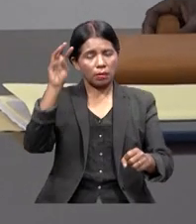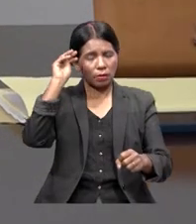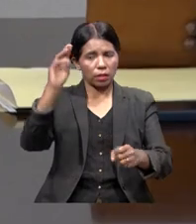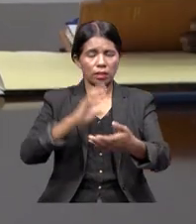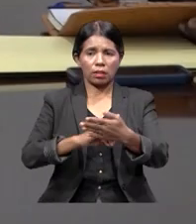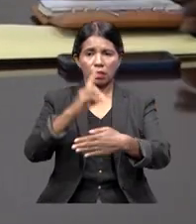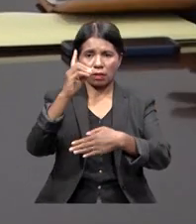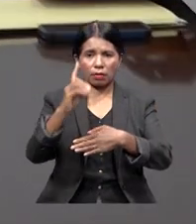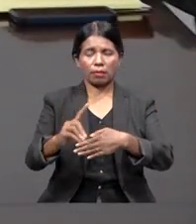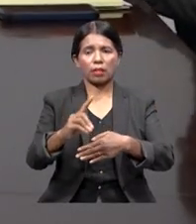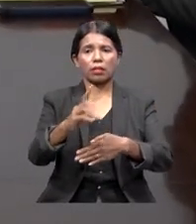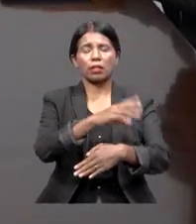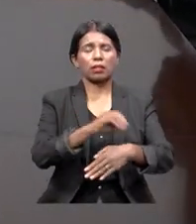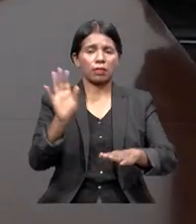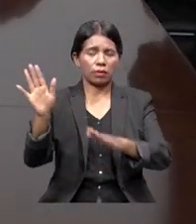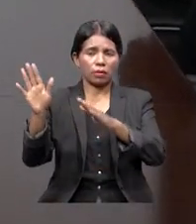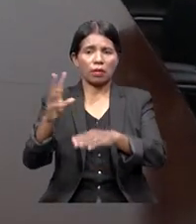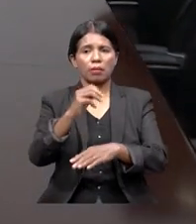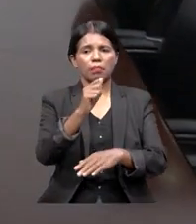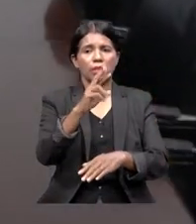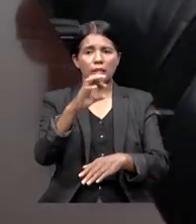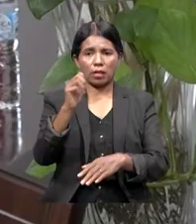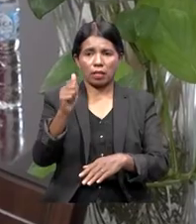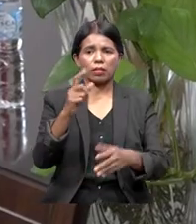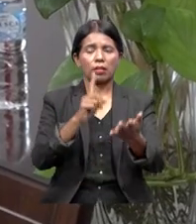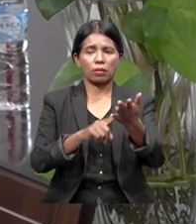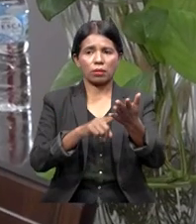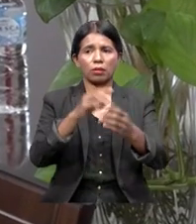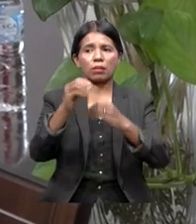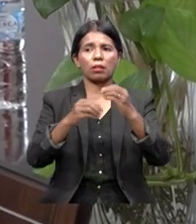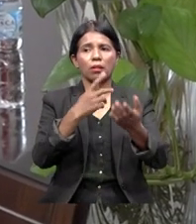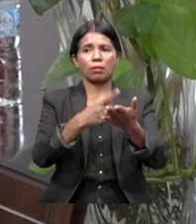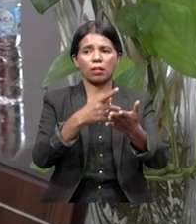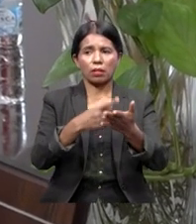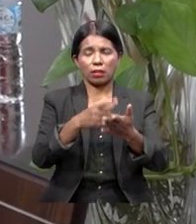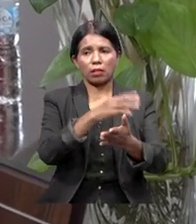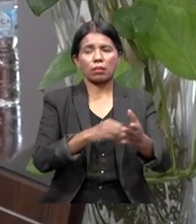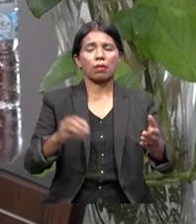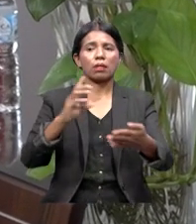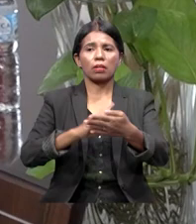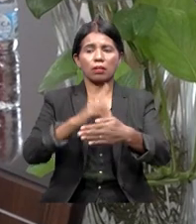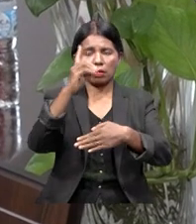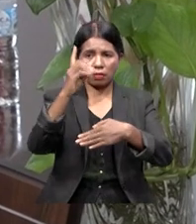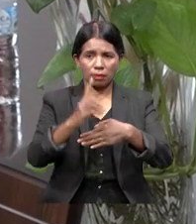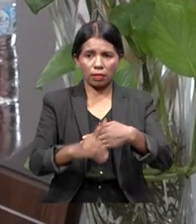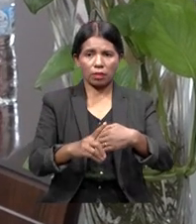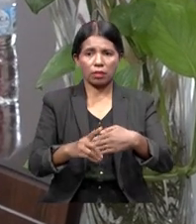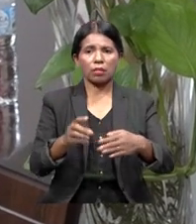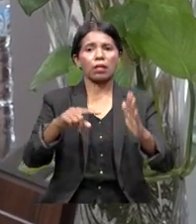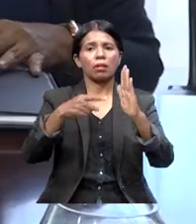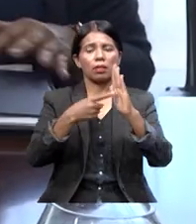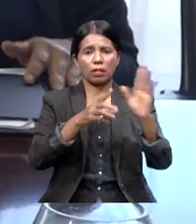desenvolvimento rural, na habitação comunitária, Mariano Assunami Sabino, onde discute com o projeto ligado ao desenvolvimento rural, no bem